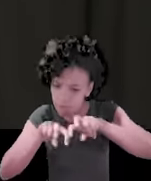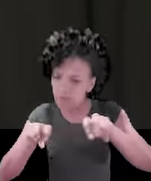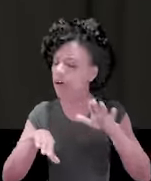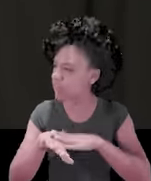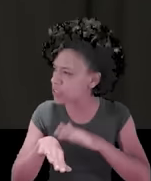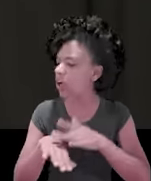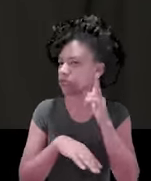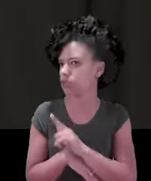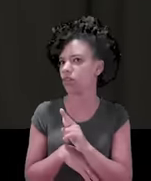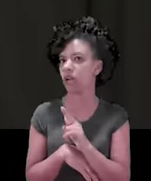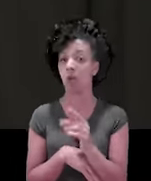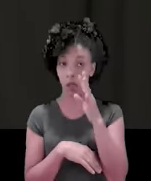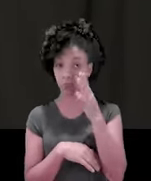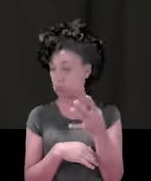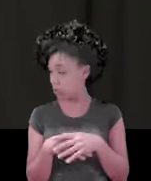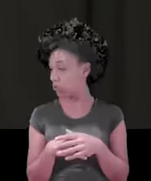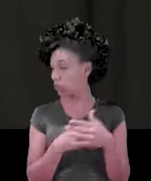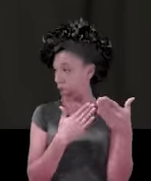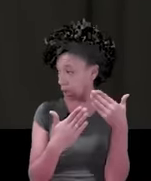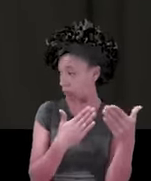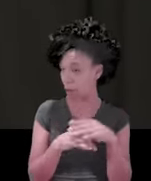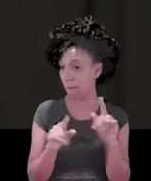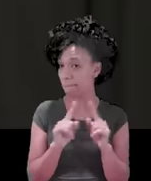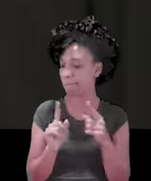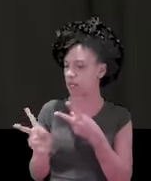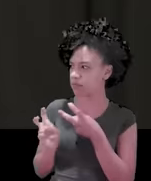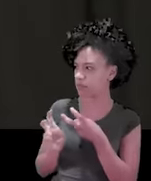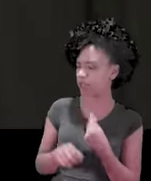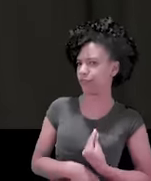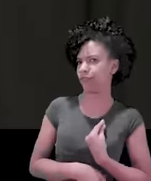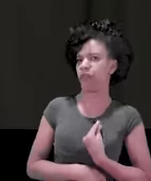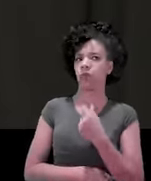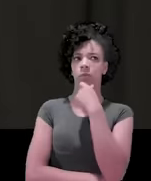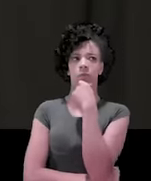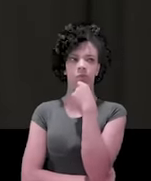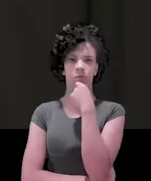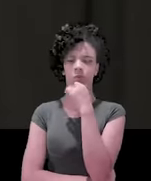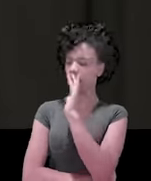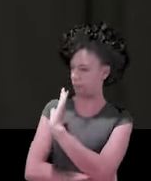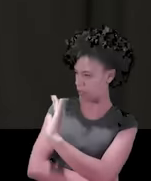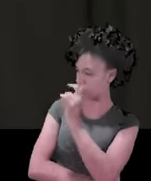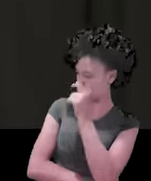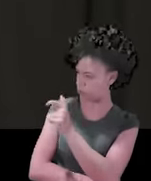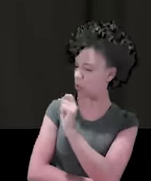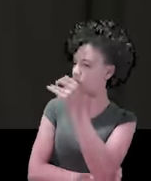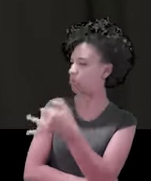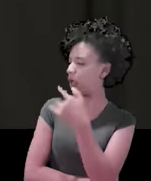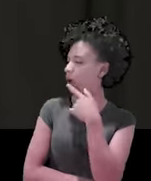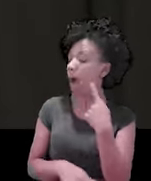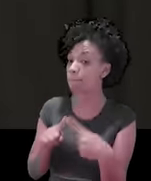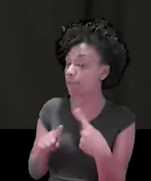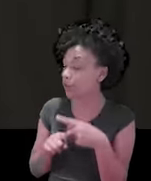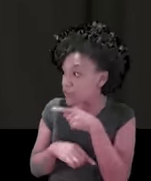conseguir eu admiro coutinhos que fazem isso mas cara me dá a impressão que tu viver uma parada que eu falo deixa eu ver um pouco com esse cara tem